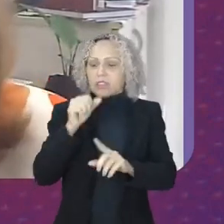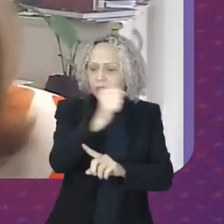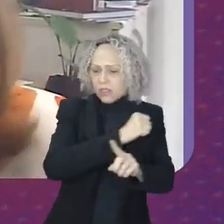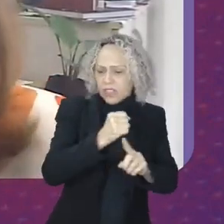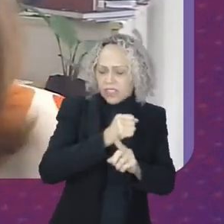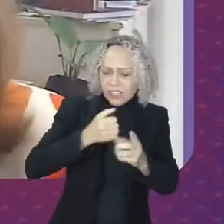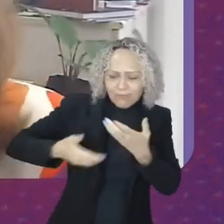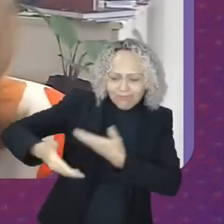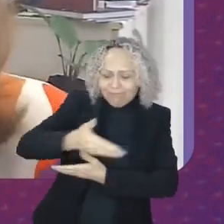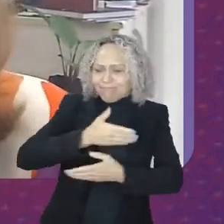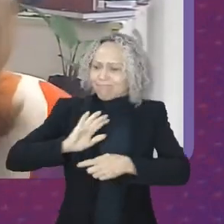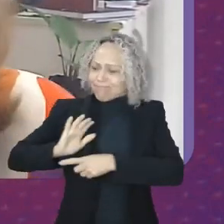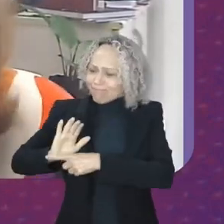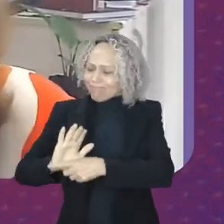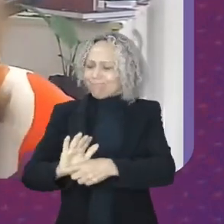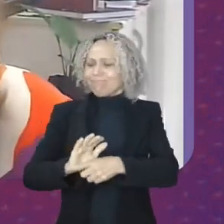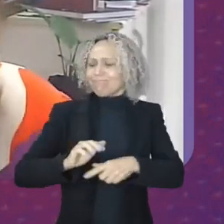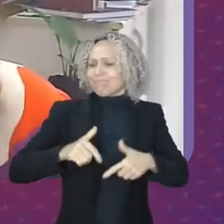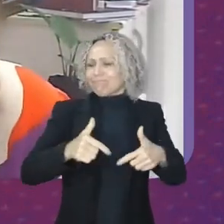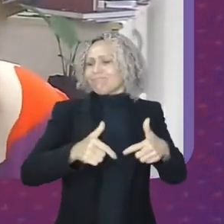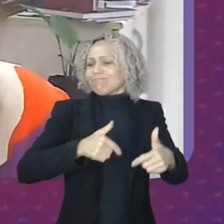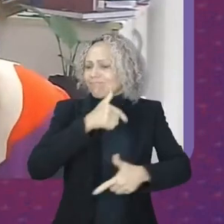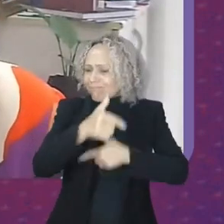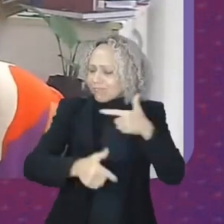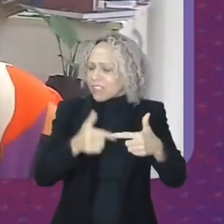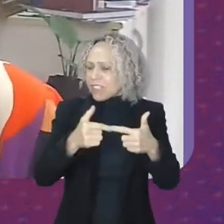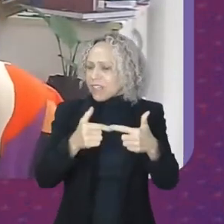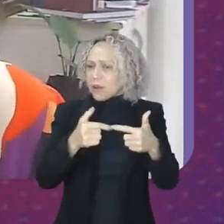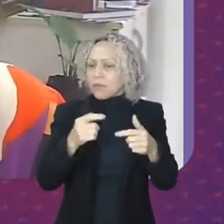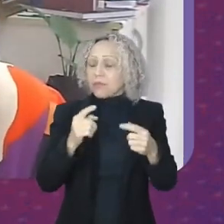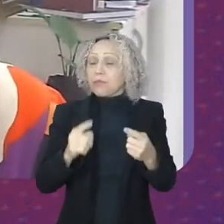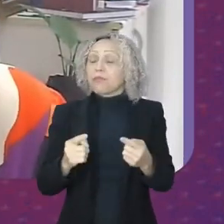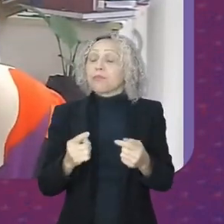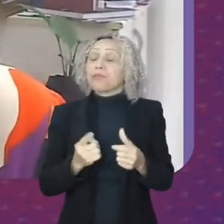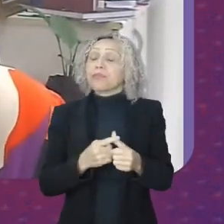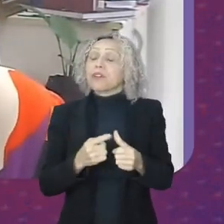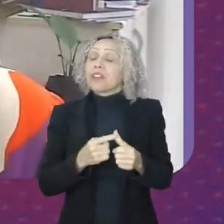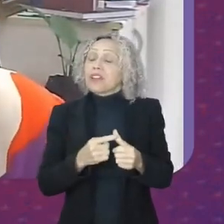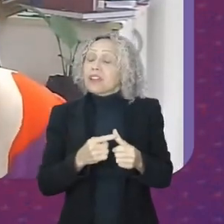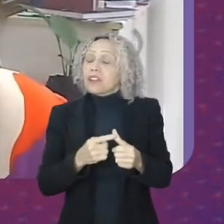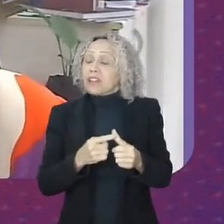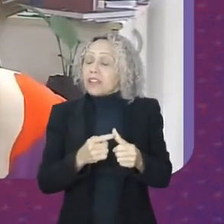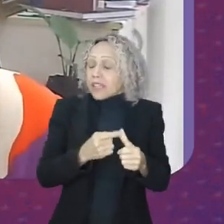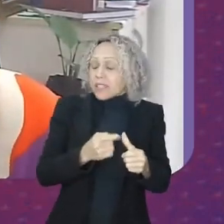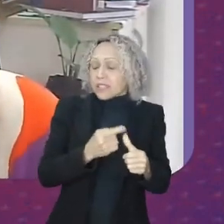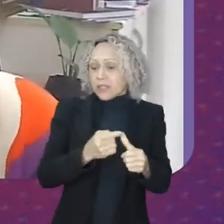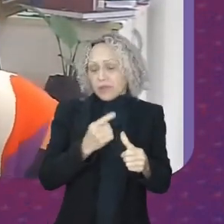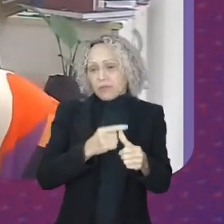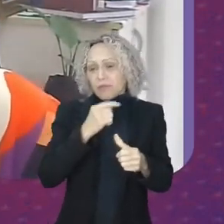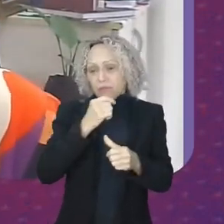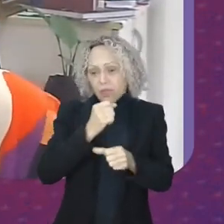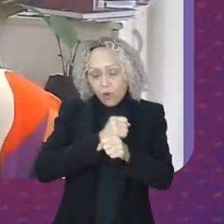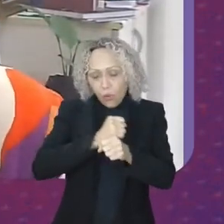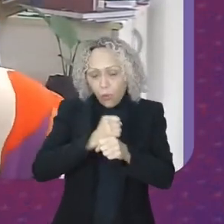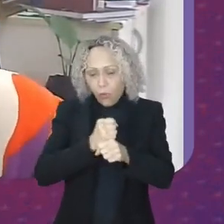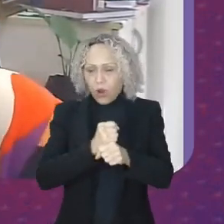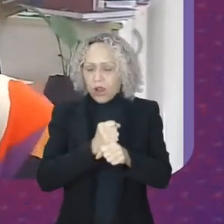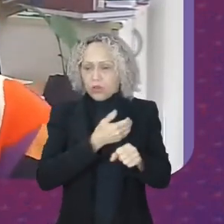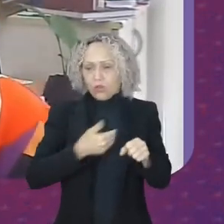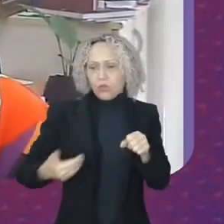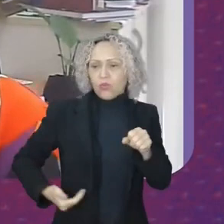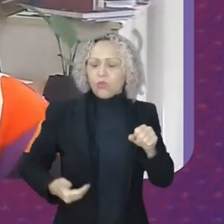destruído durante esses 4, 5 anos. Então, esse primeiro ano é um ano que, inclusive, ele trabalha bem esse tema do governo federal,